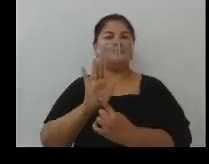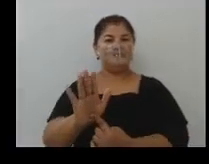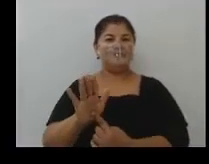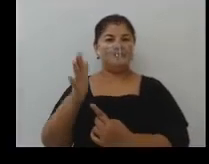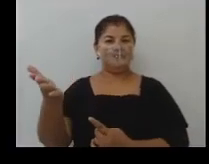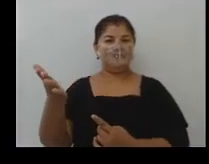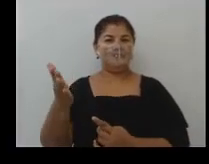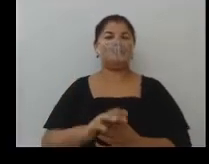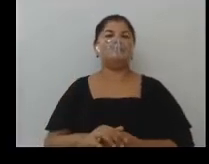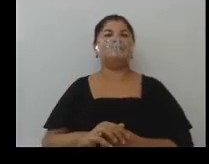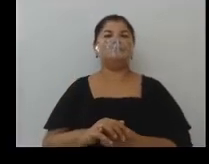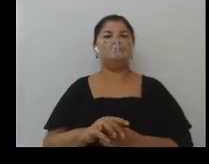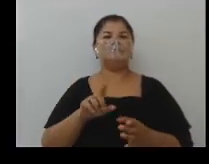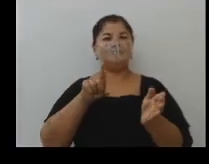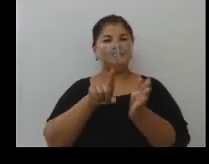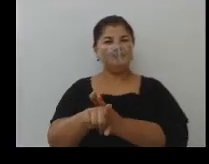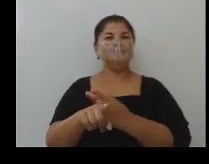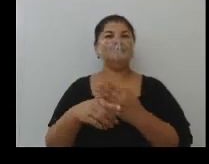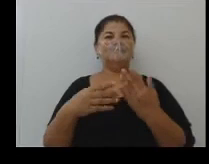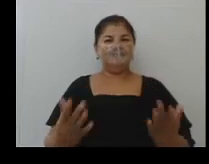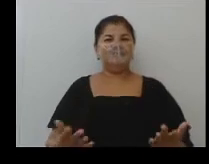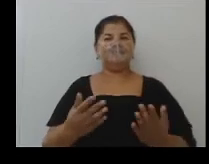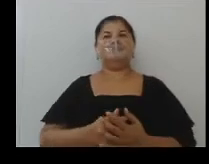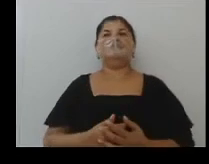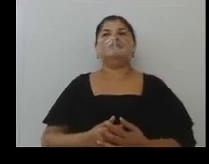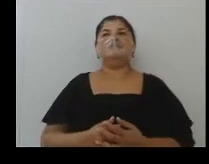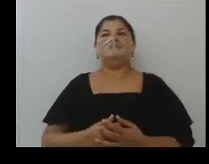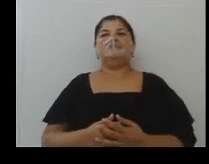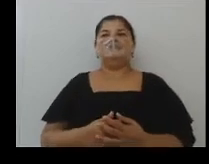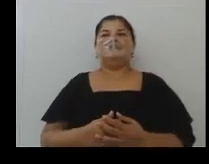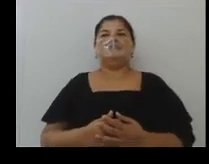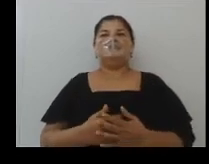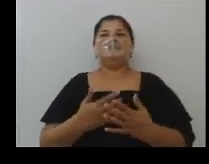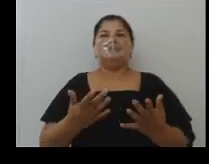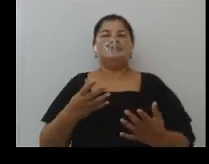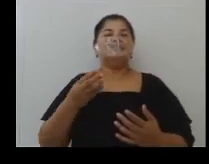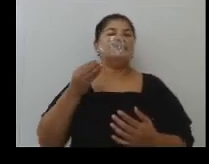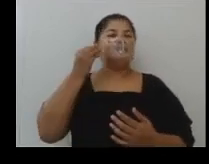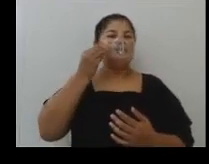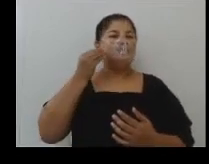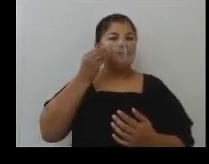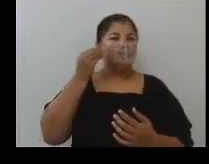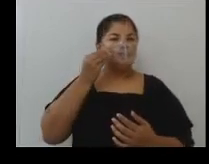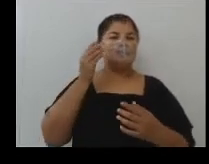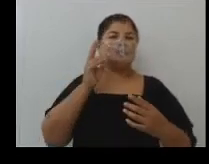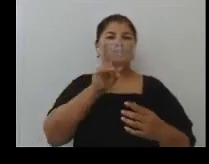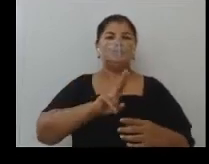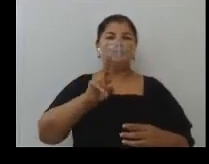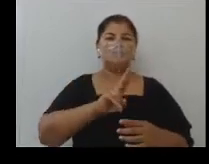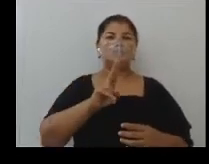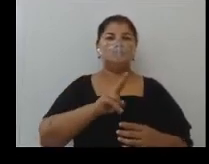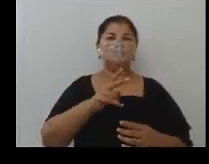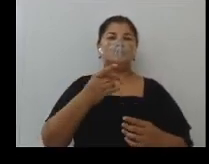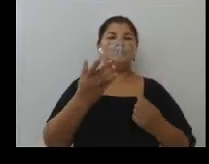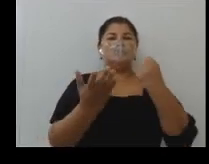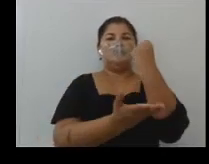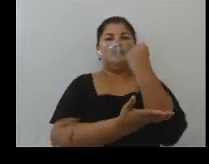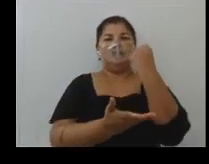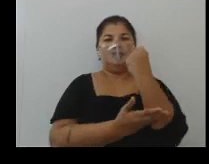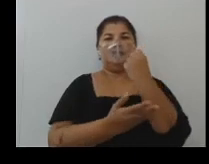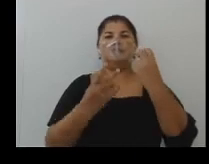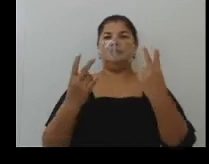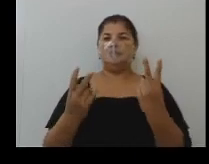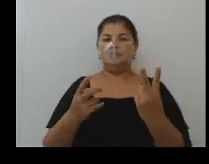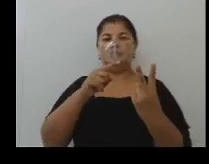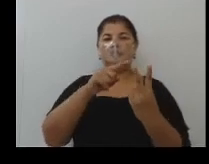aí. Olha essa questão bem bacana. Em um experimento foram utilizadas 2 garrafas PET, uma está